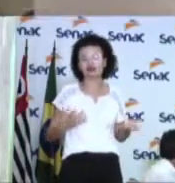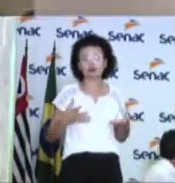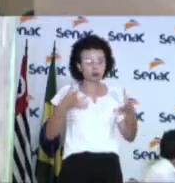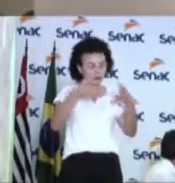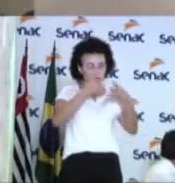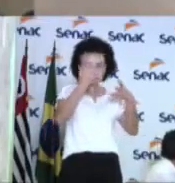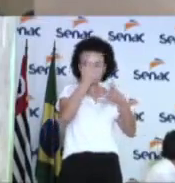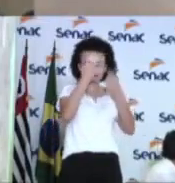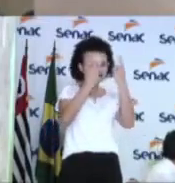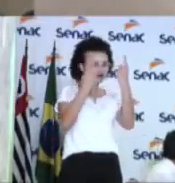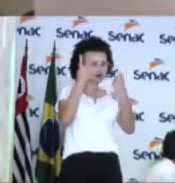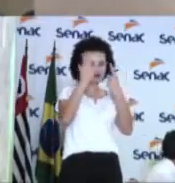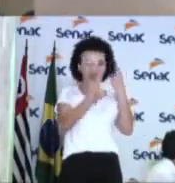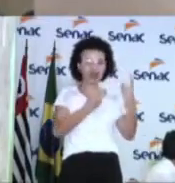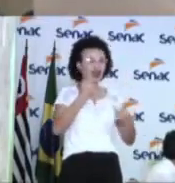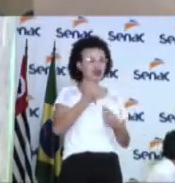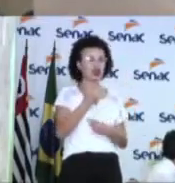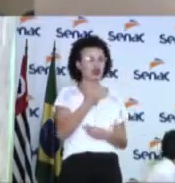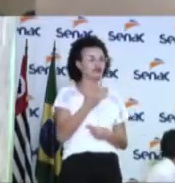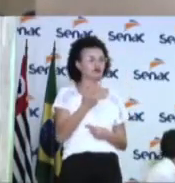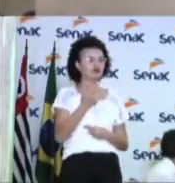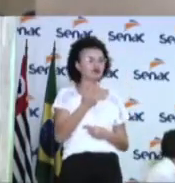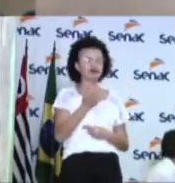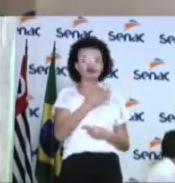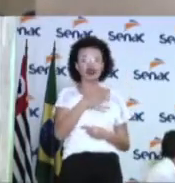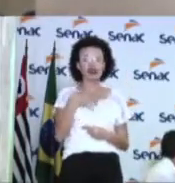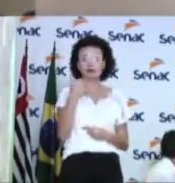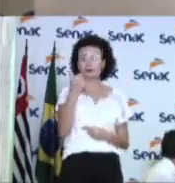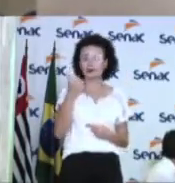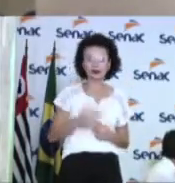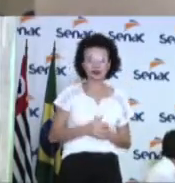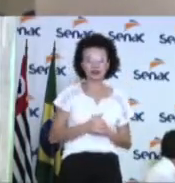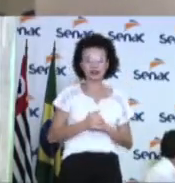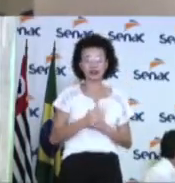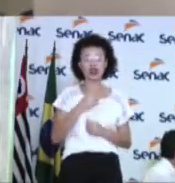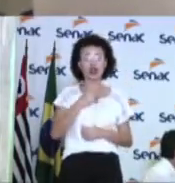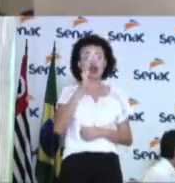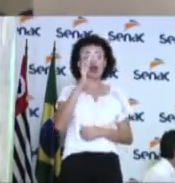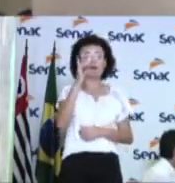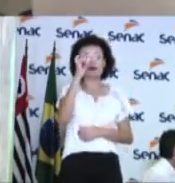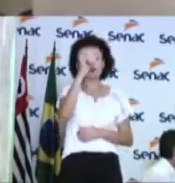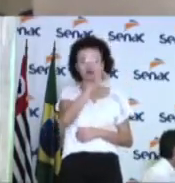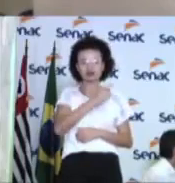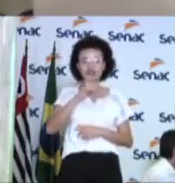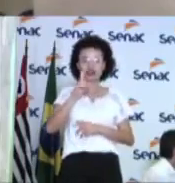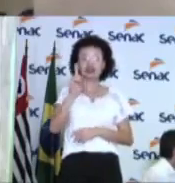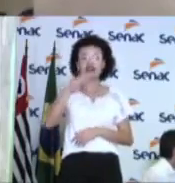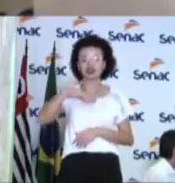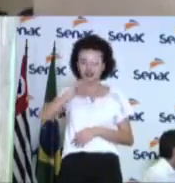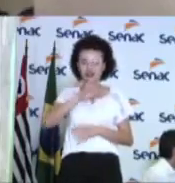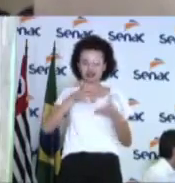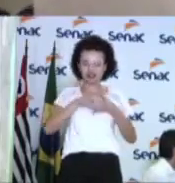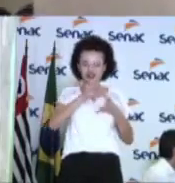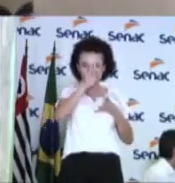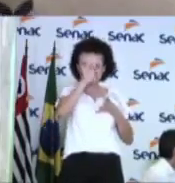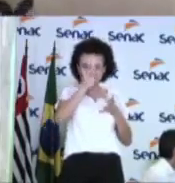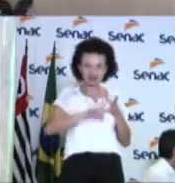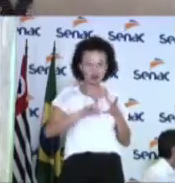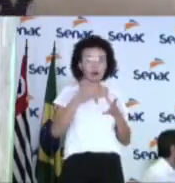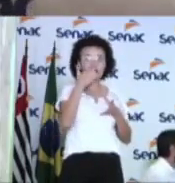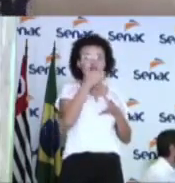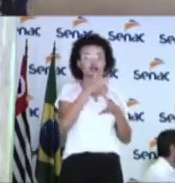na boa, ele leva na boa isso. Eu acho que o mais difícil para a gente, como diretor de criação lá, é controlar a ansiedade do resto da